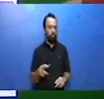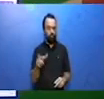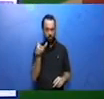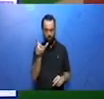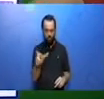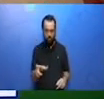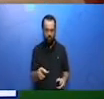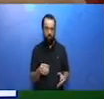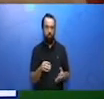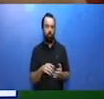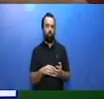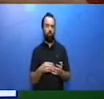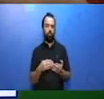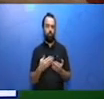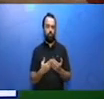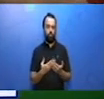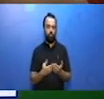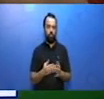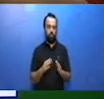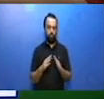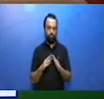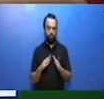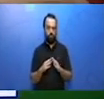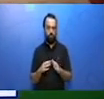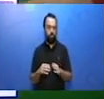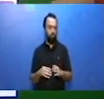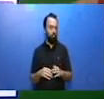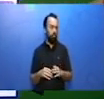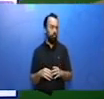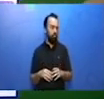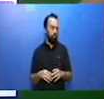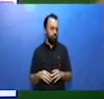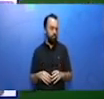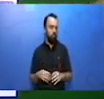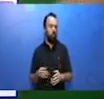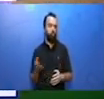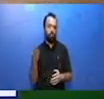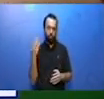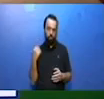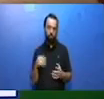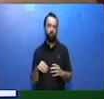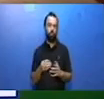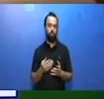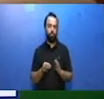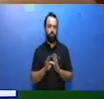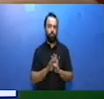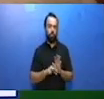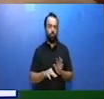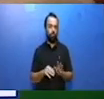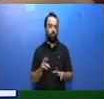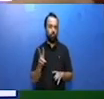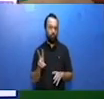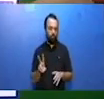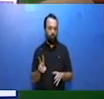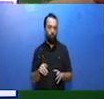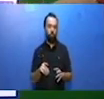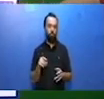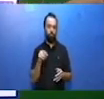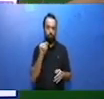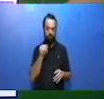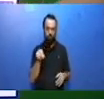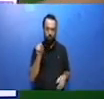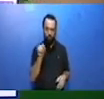Sua tarefa, leia o enunciado, preste atenção, volte no texto. O 2, você vai marcar